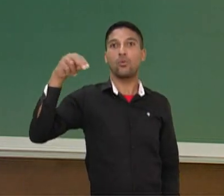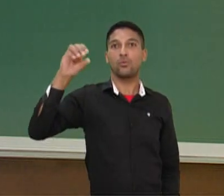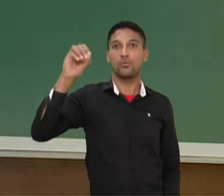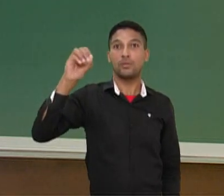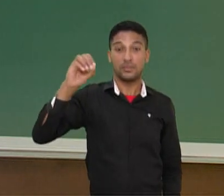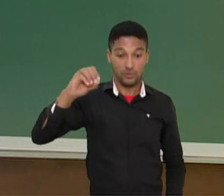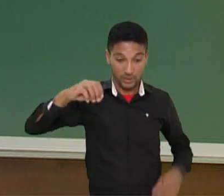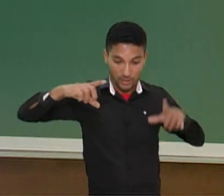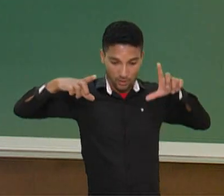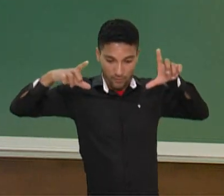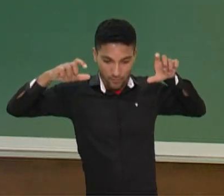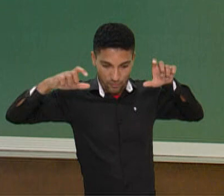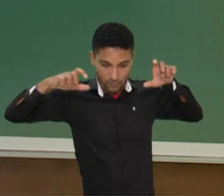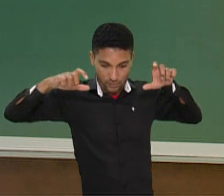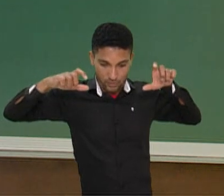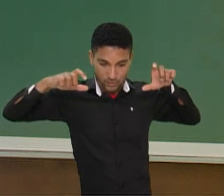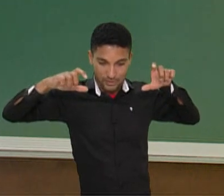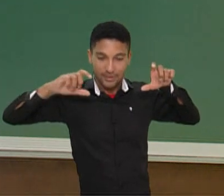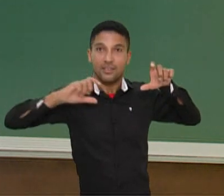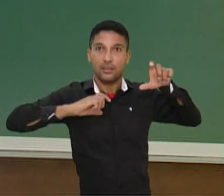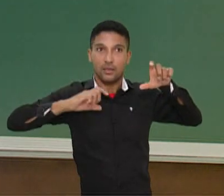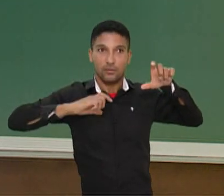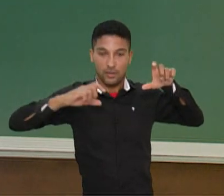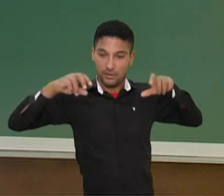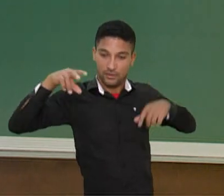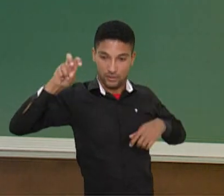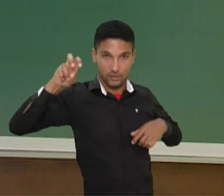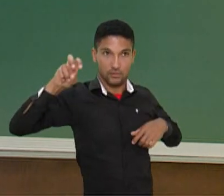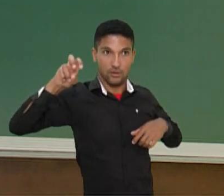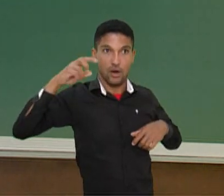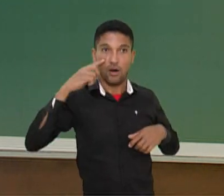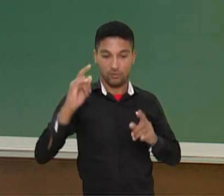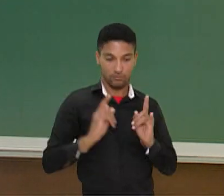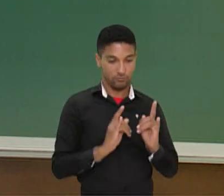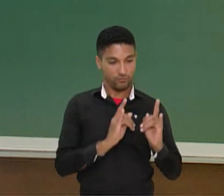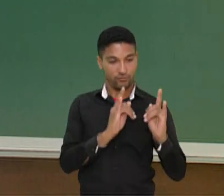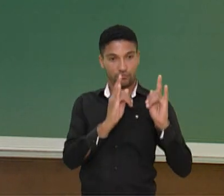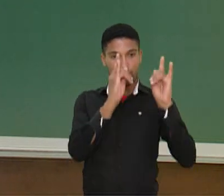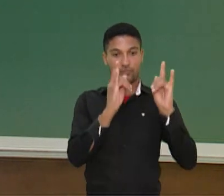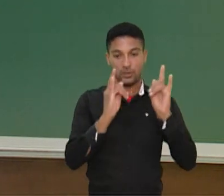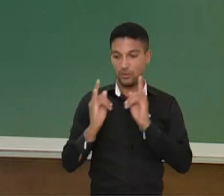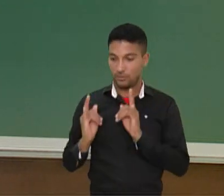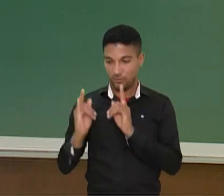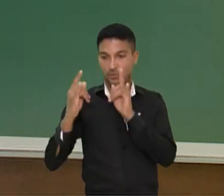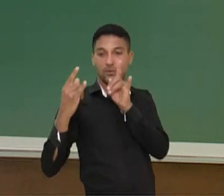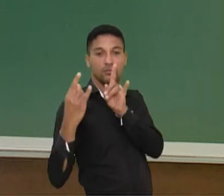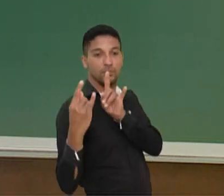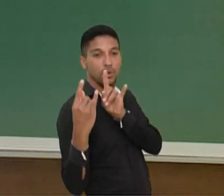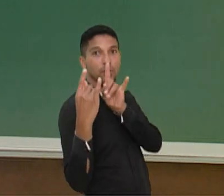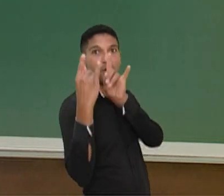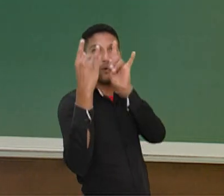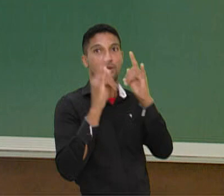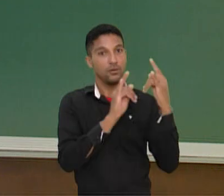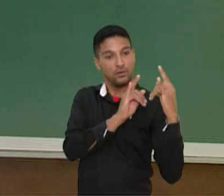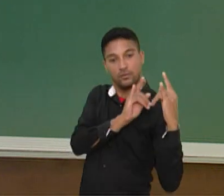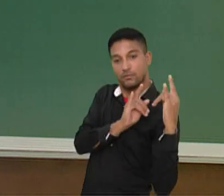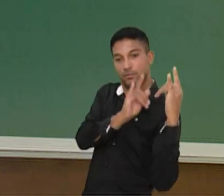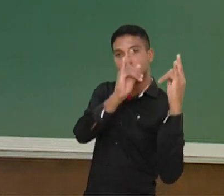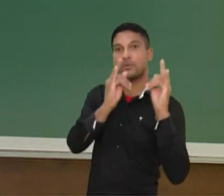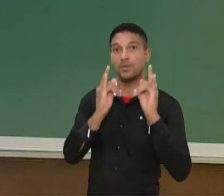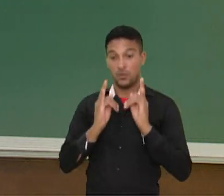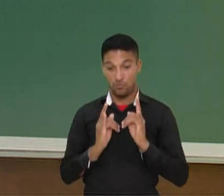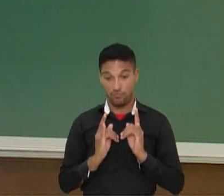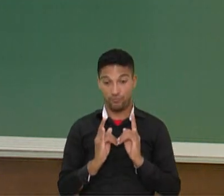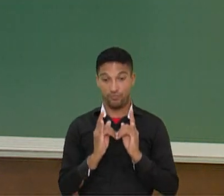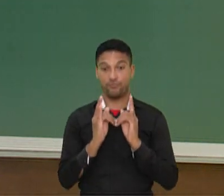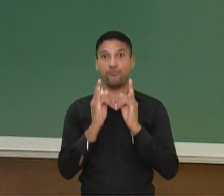um pentágono, é 5 lados, ó. O prédio aqui, ó, tem um prédio aqui, outro grudado aqui, outro aqui, outro aqui, outro aqui, e no meio tem